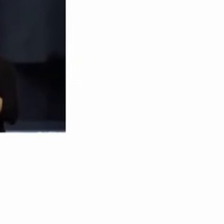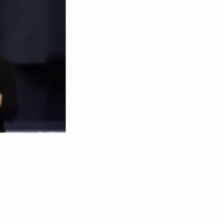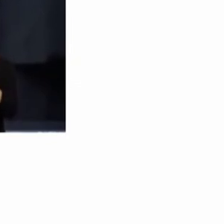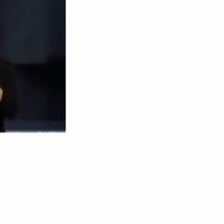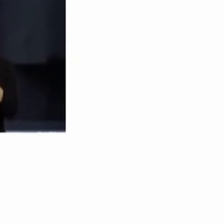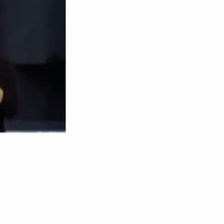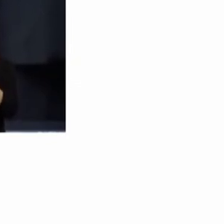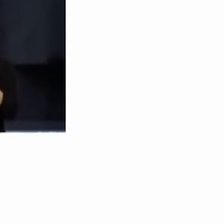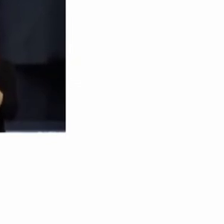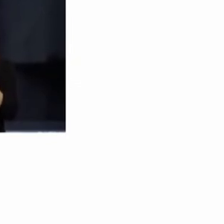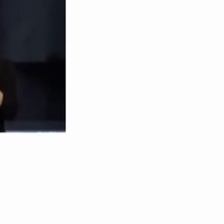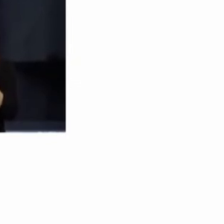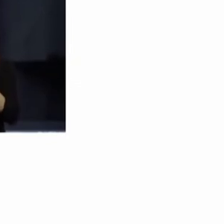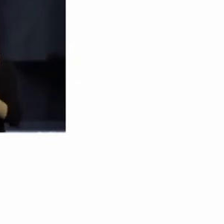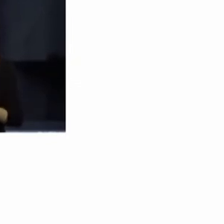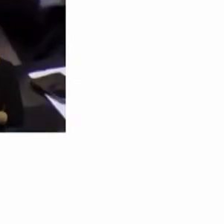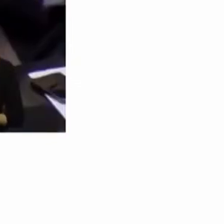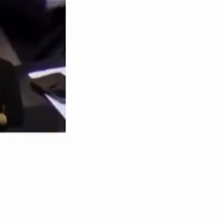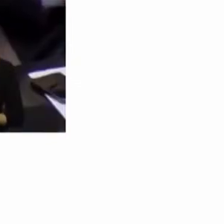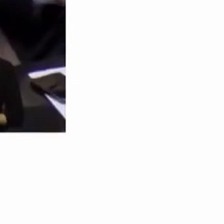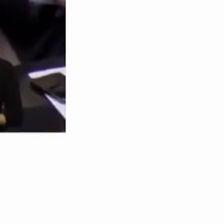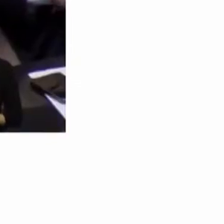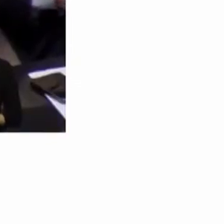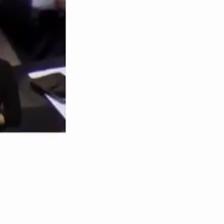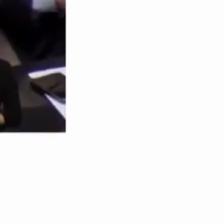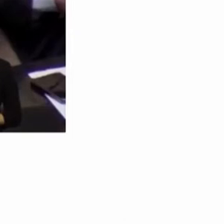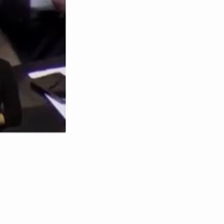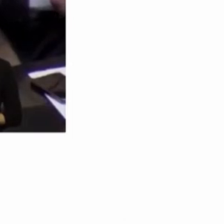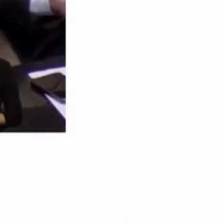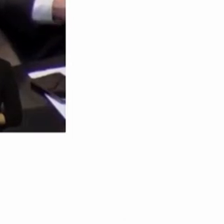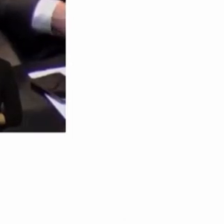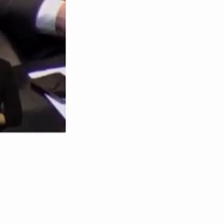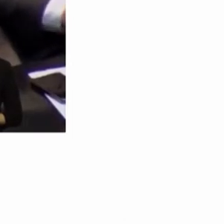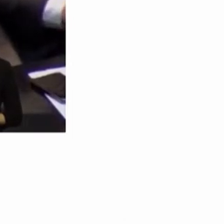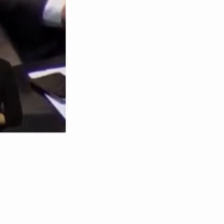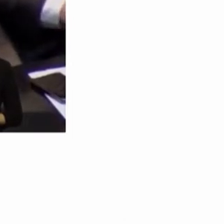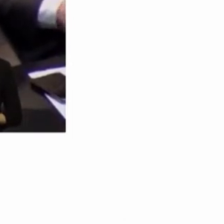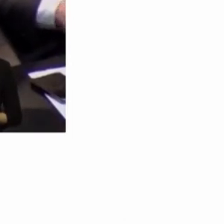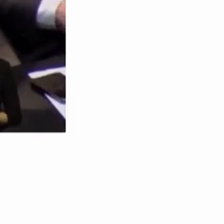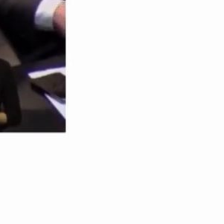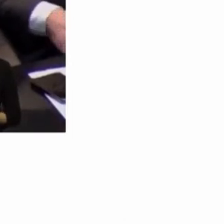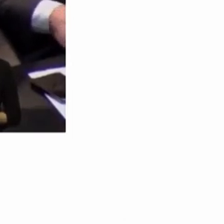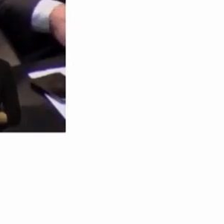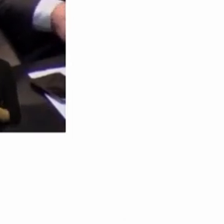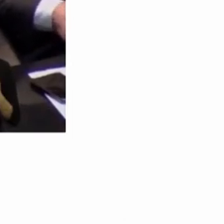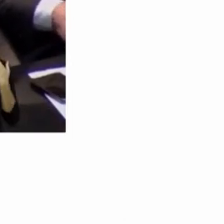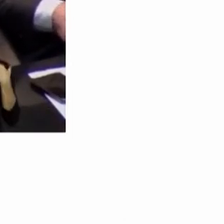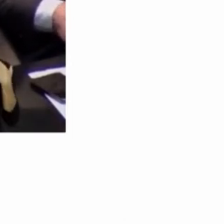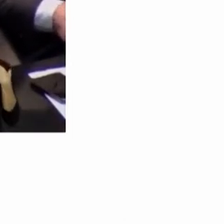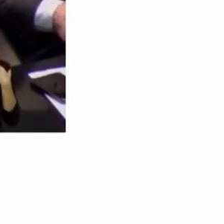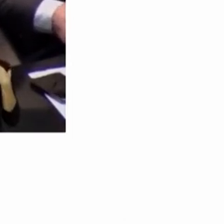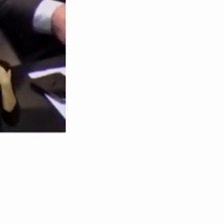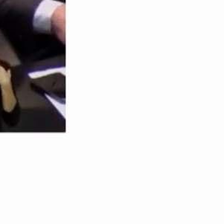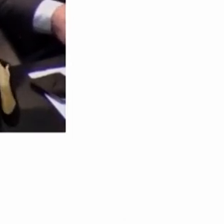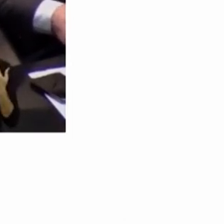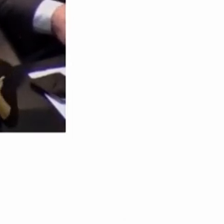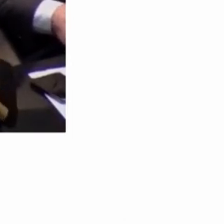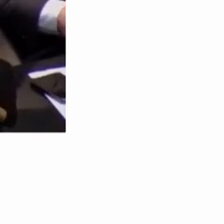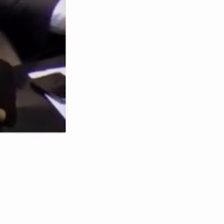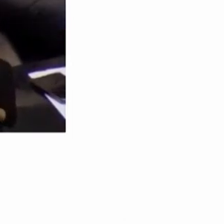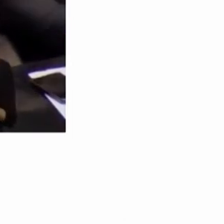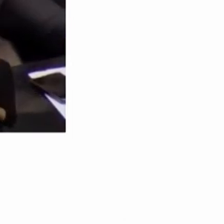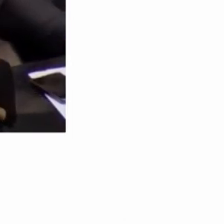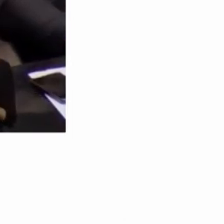mas nenhum problema acho que seguimos a ordem do dia e depois aí só falta a gente tem é a negativa de você fazer eu falei que eu